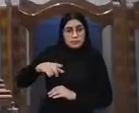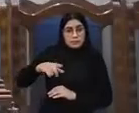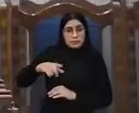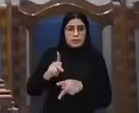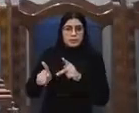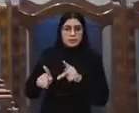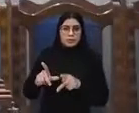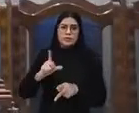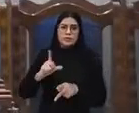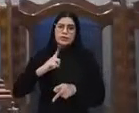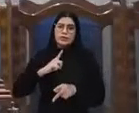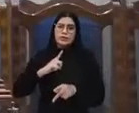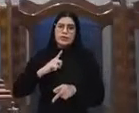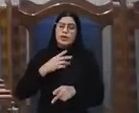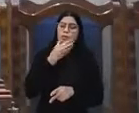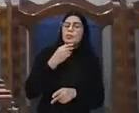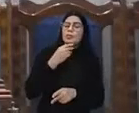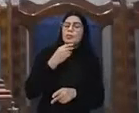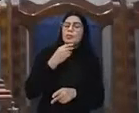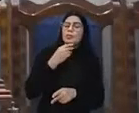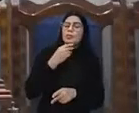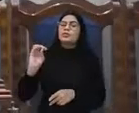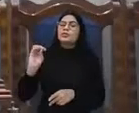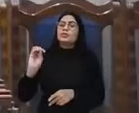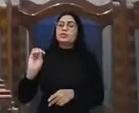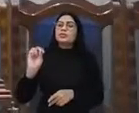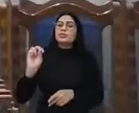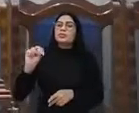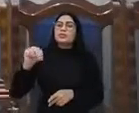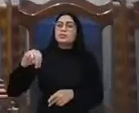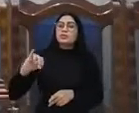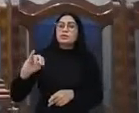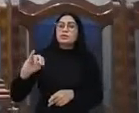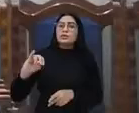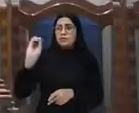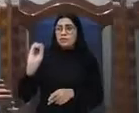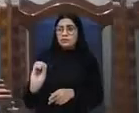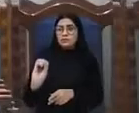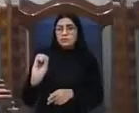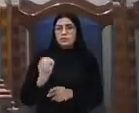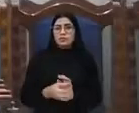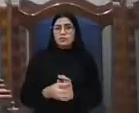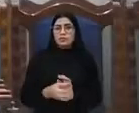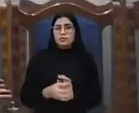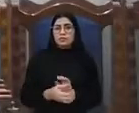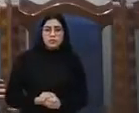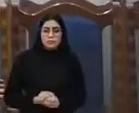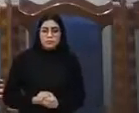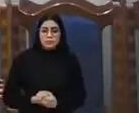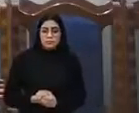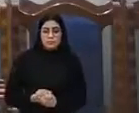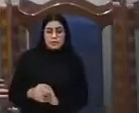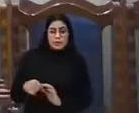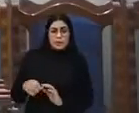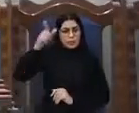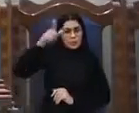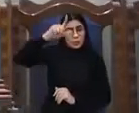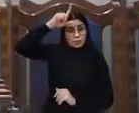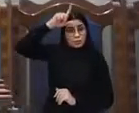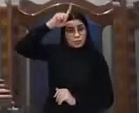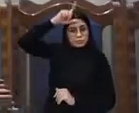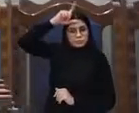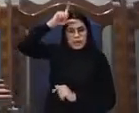um areopagita, um dos homens oradores da praça do Areópago, uma